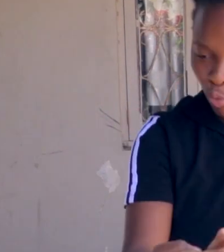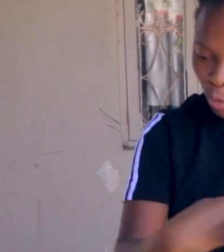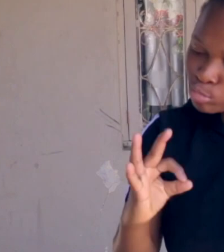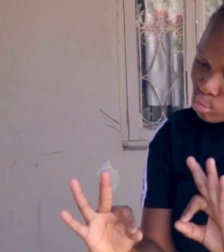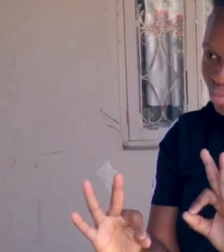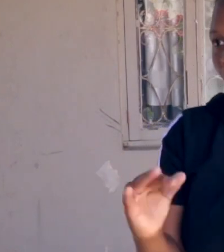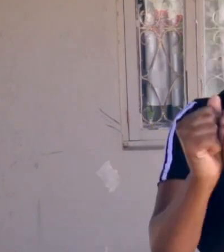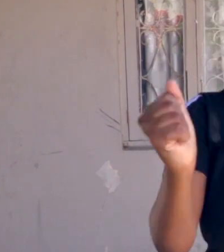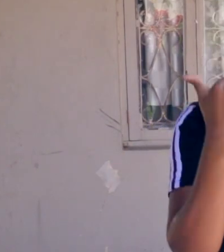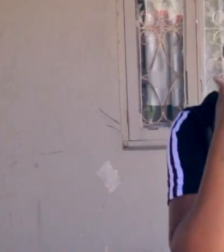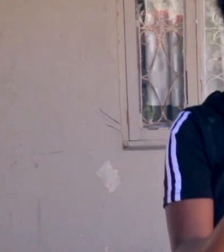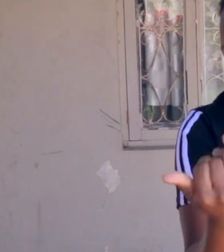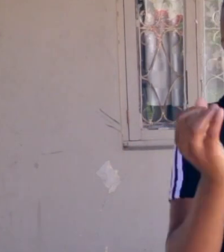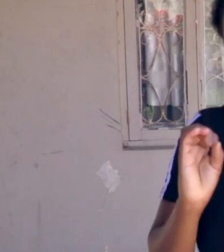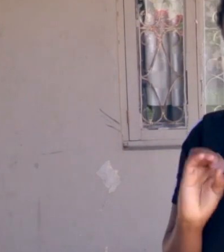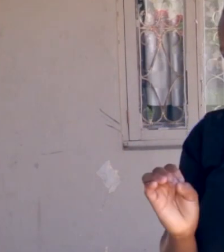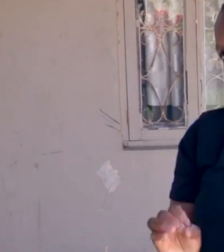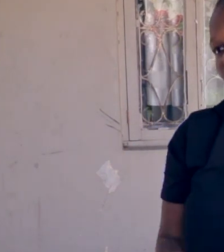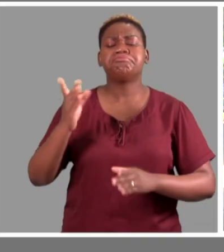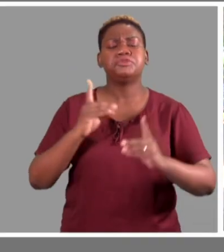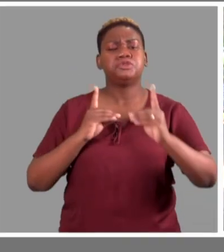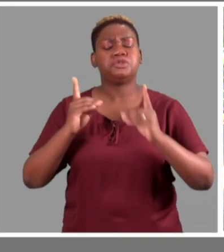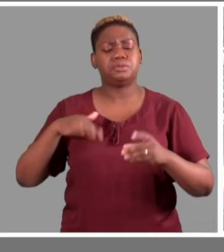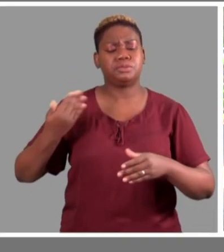interagir, quando temos encontros com colegas,